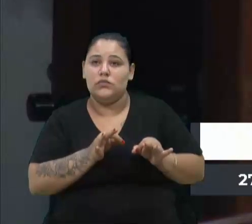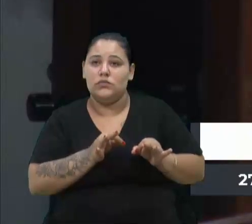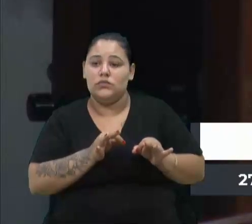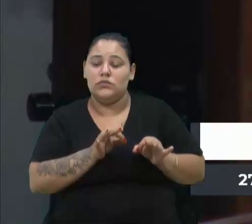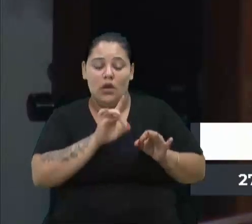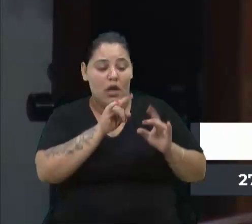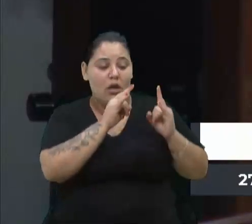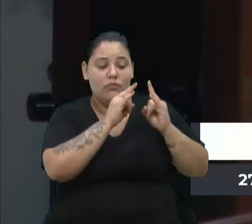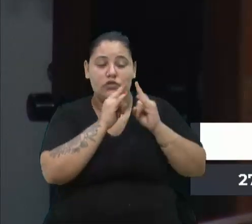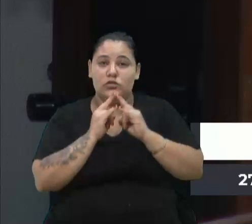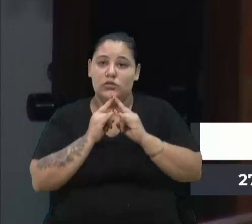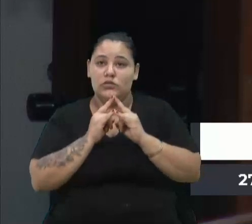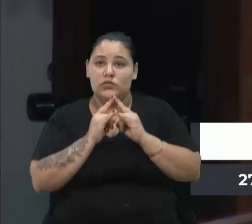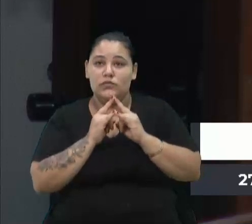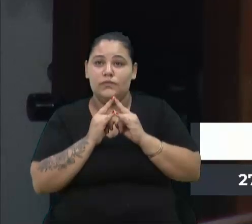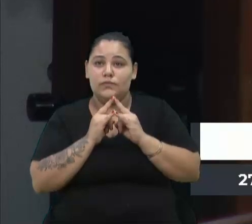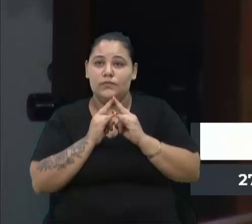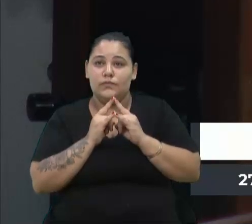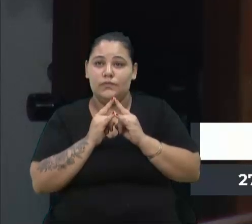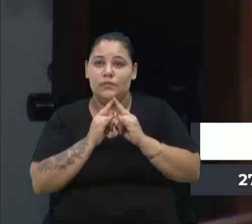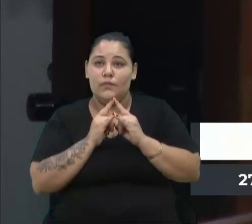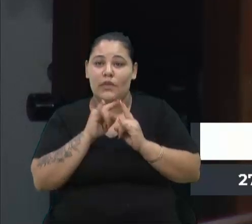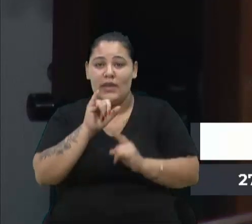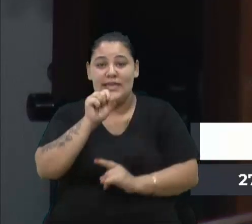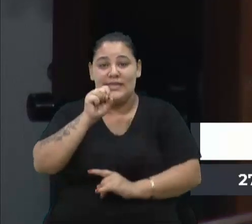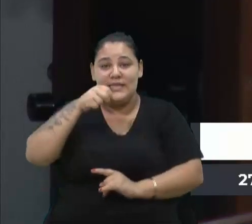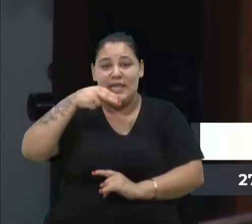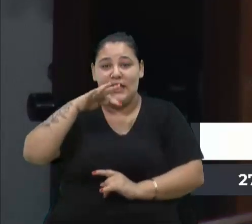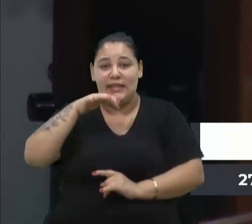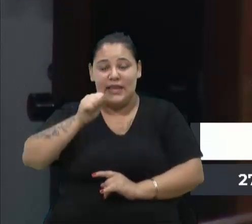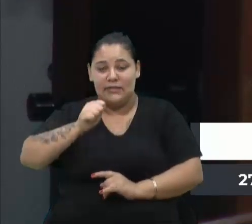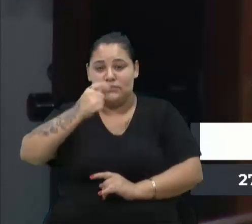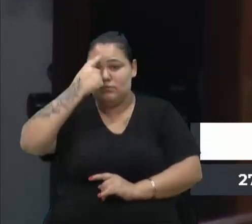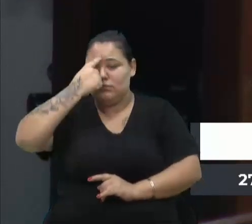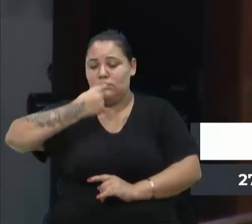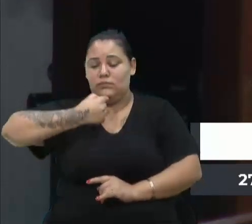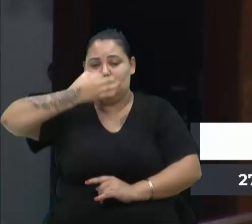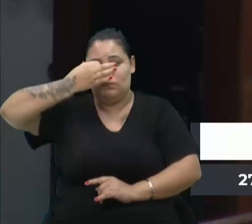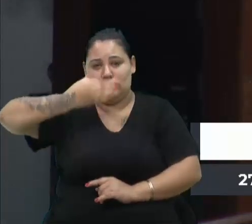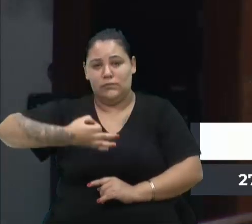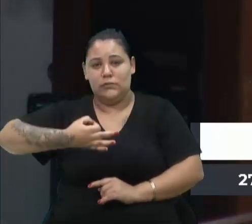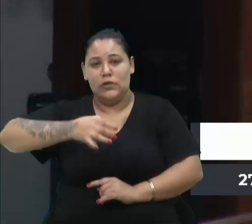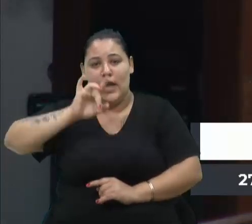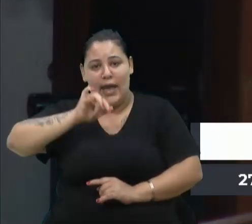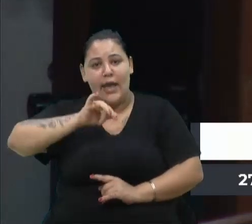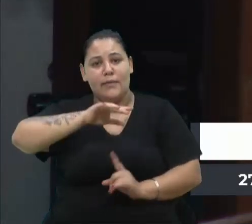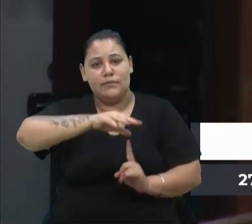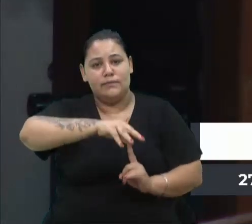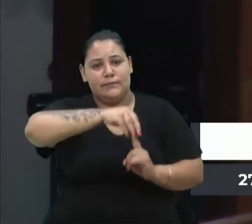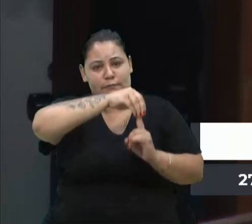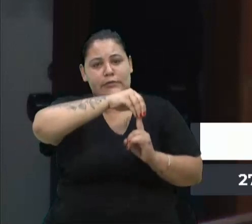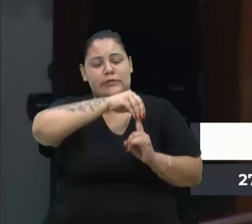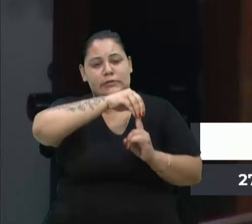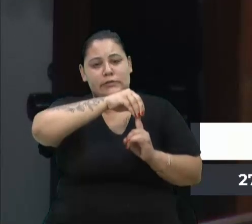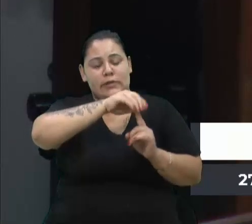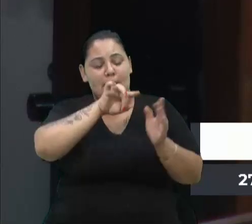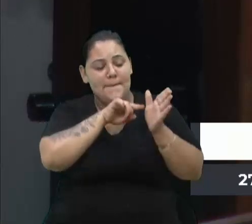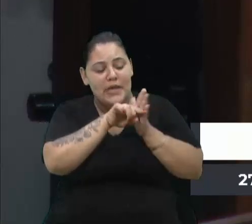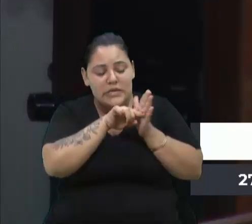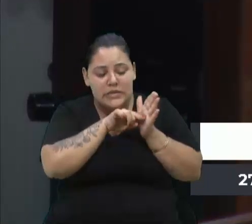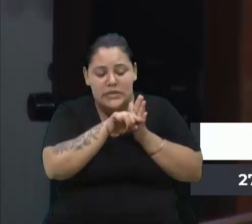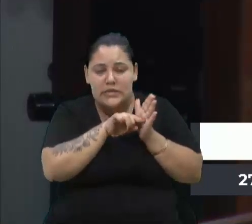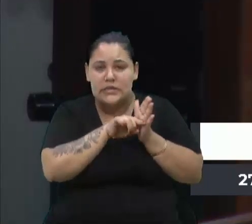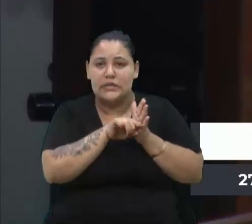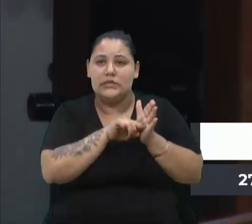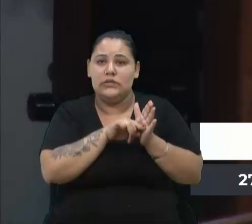entidade isenta, idônea e que é grande referência na pesquisa